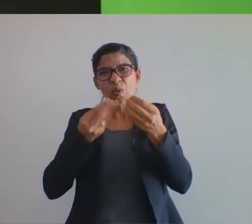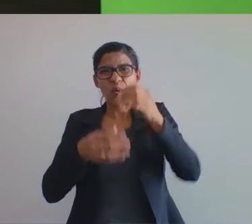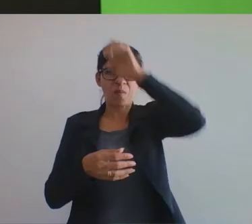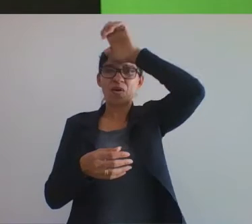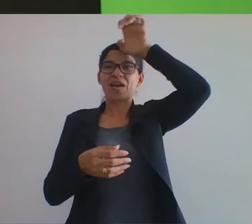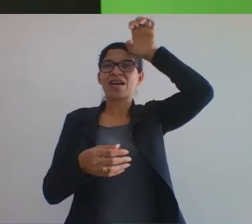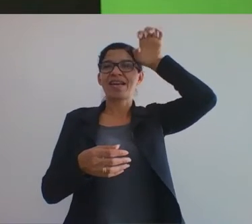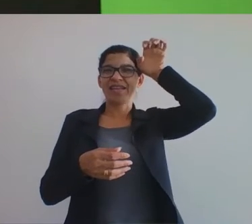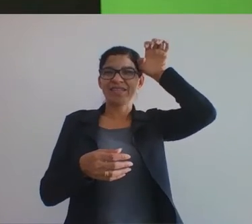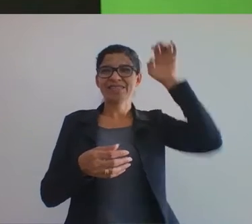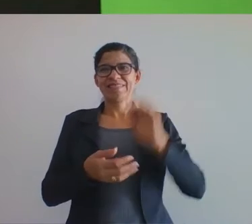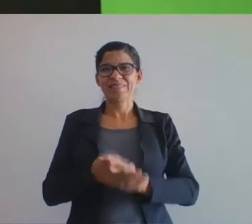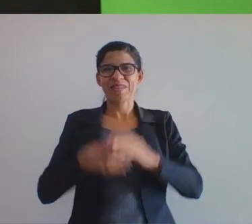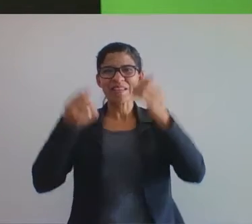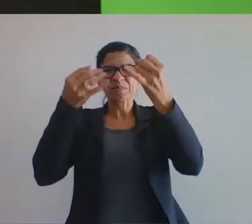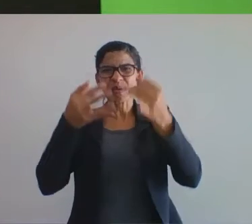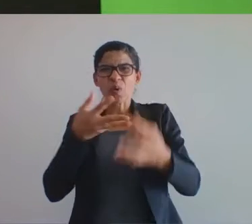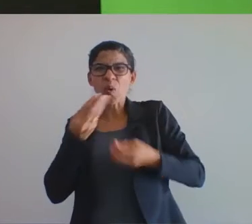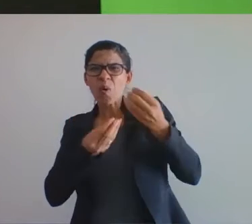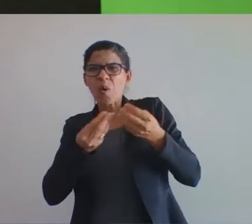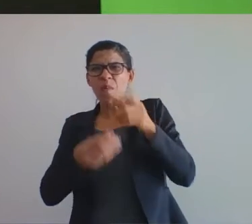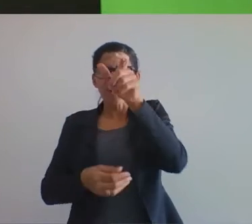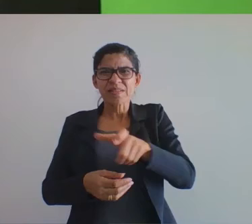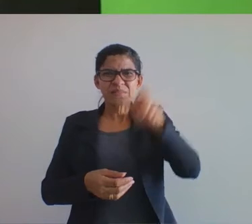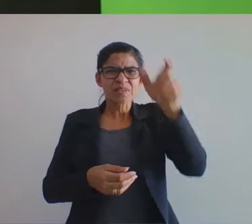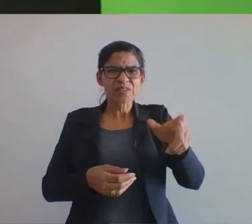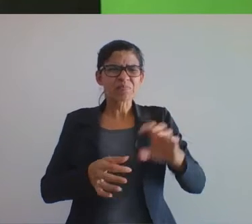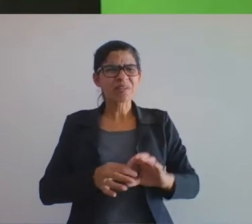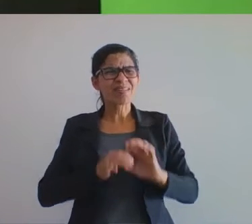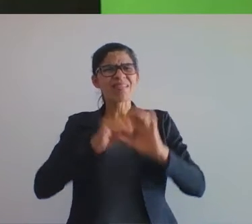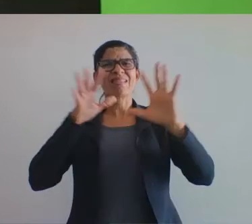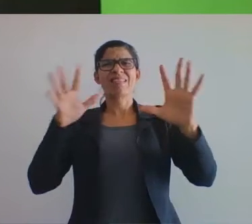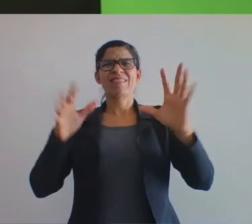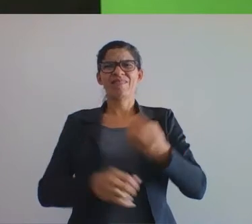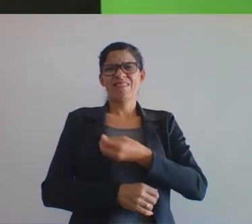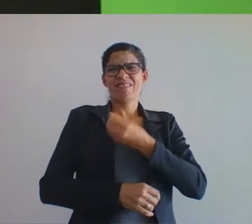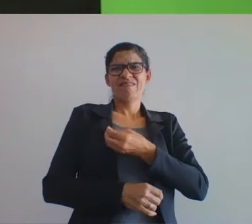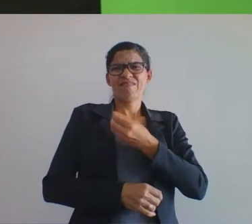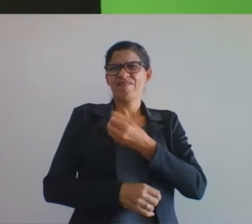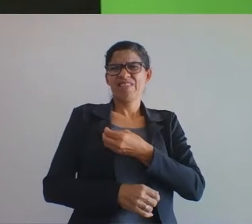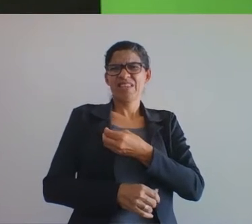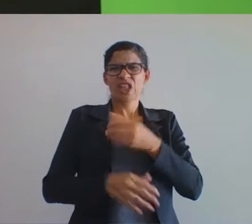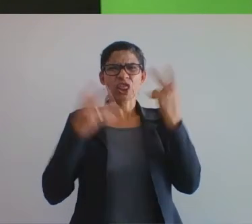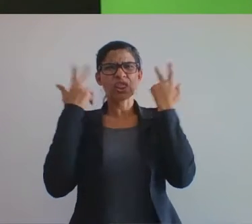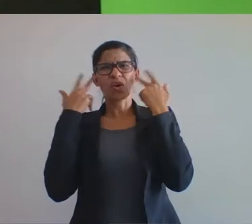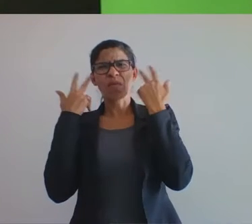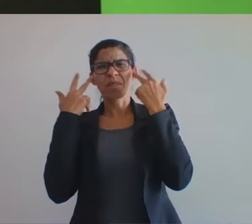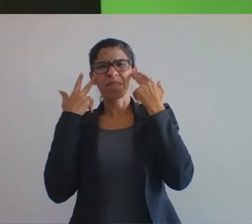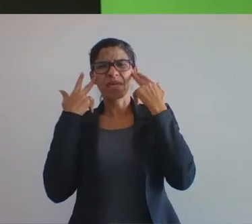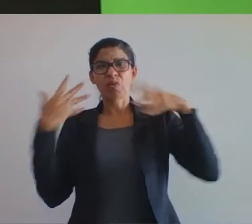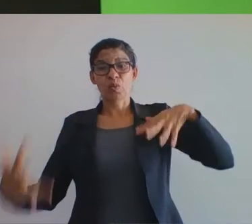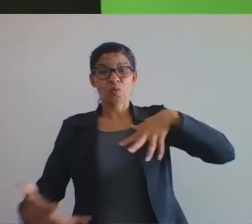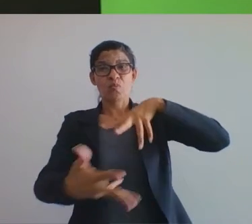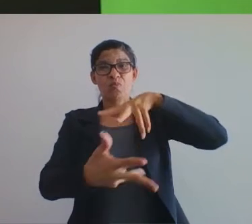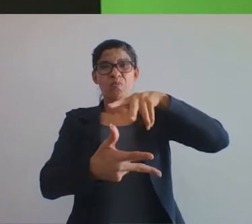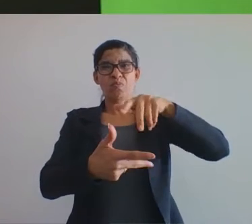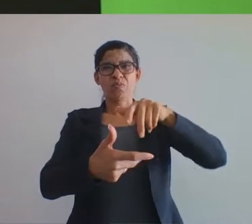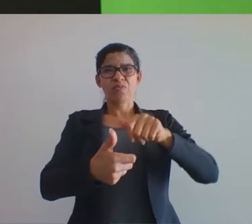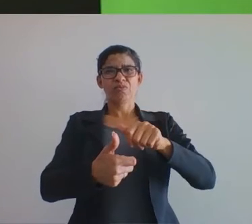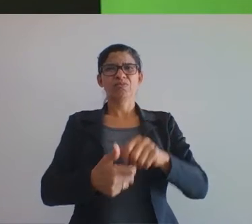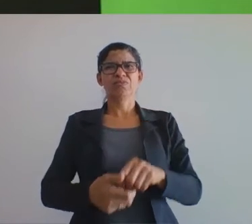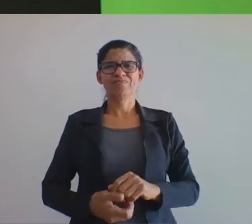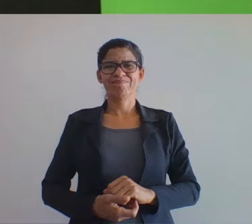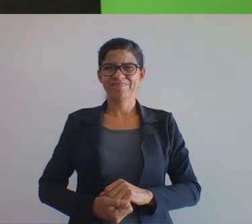livres, poderiam levar uma vida razoável e assim se satisfazer em um mundo